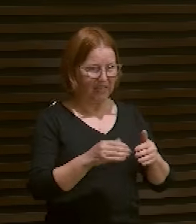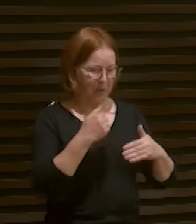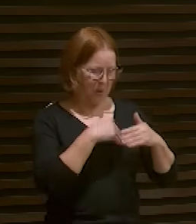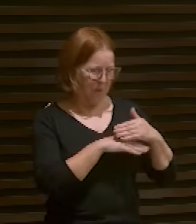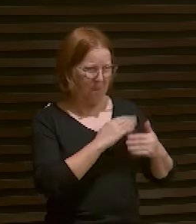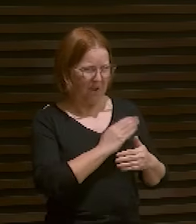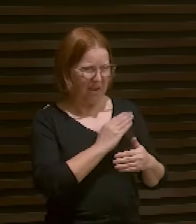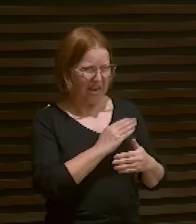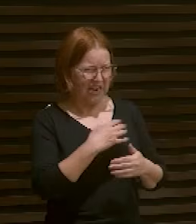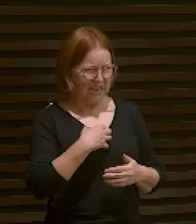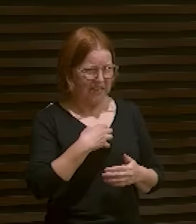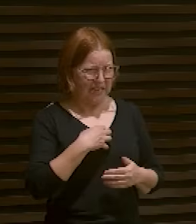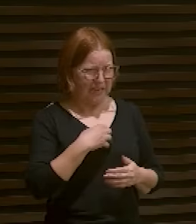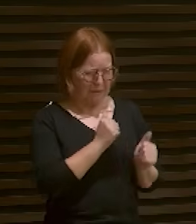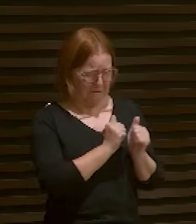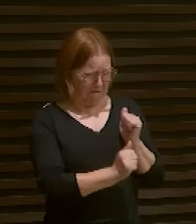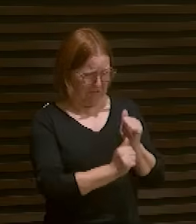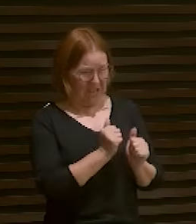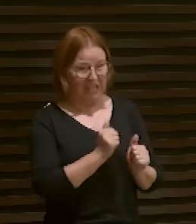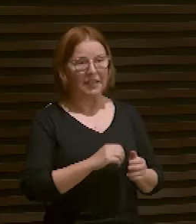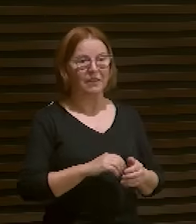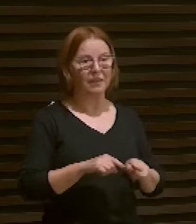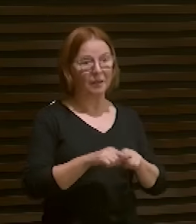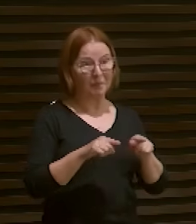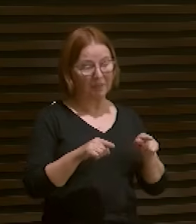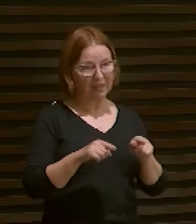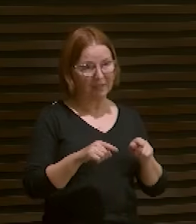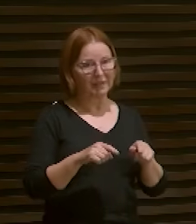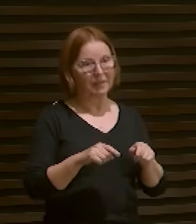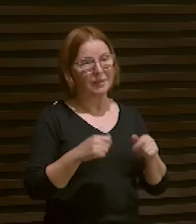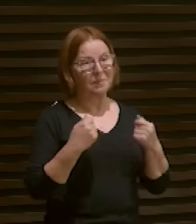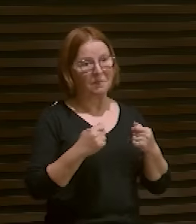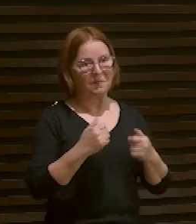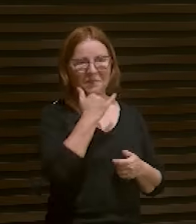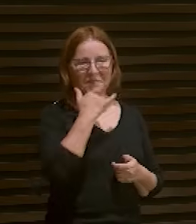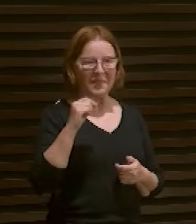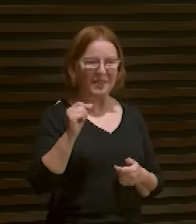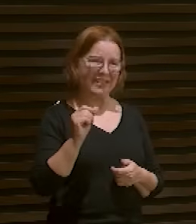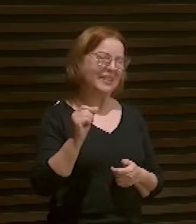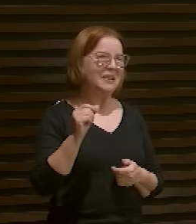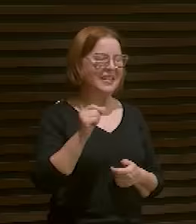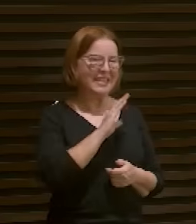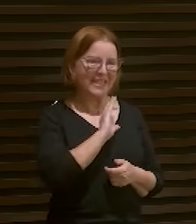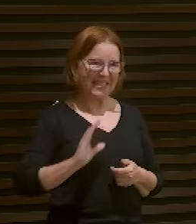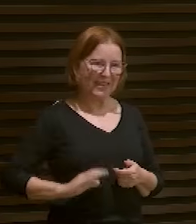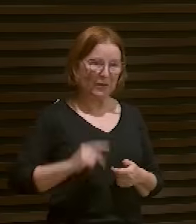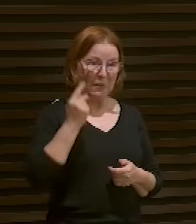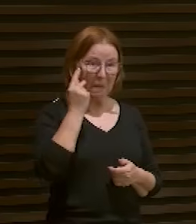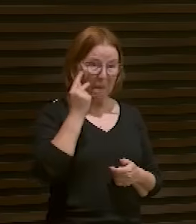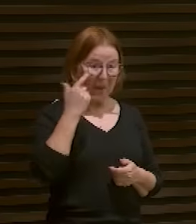que trombam conosco diariamente. Por isso precisamos do perdão de Cristo, para perdoar essas